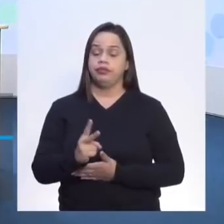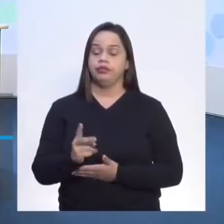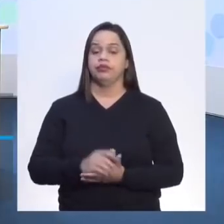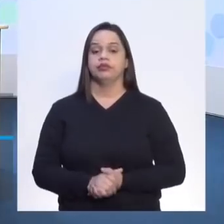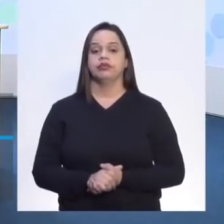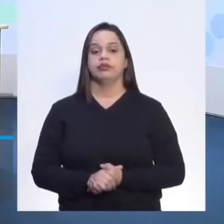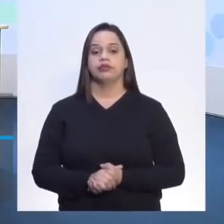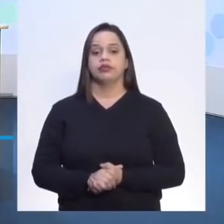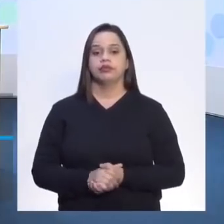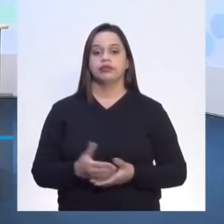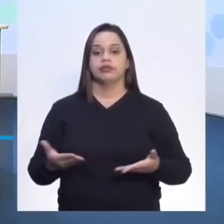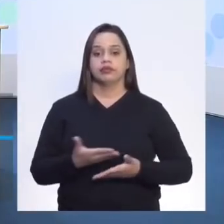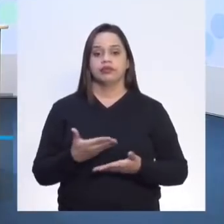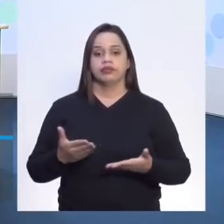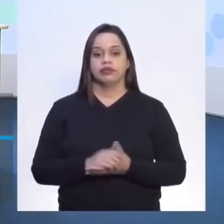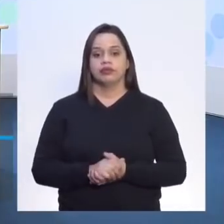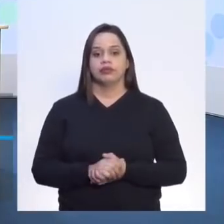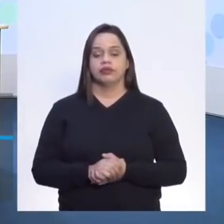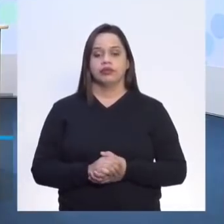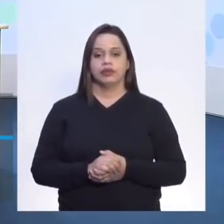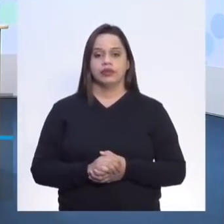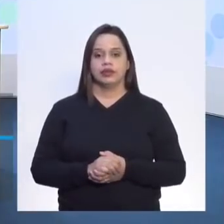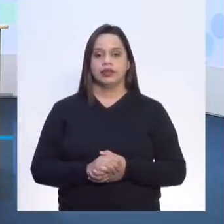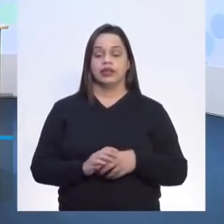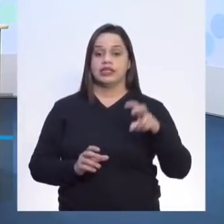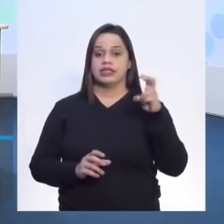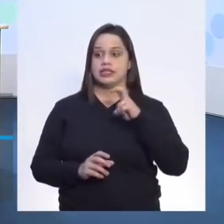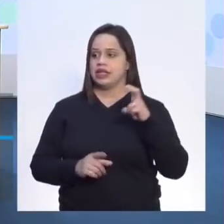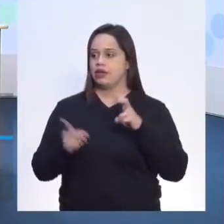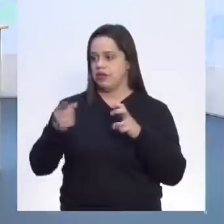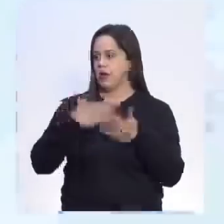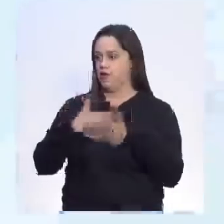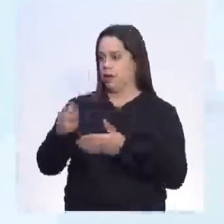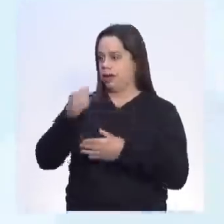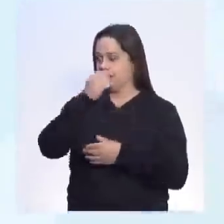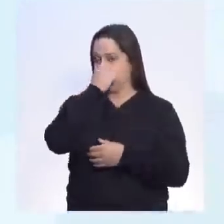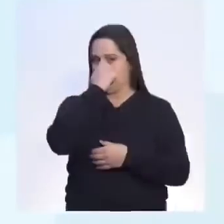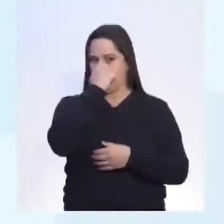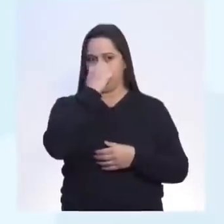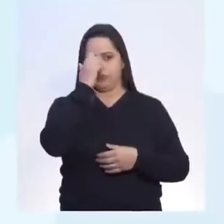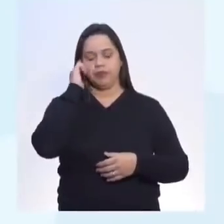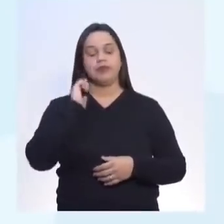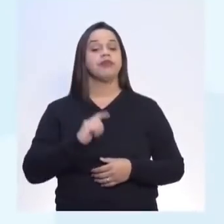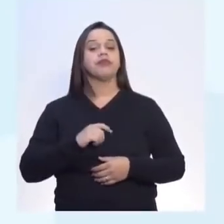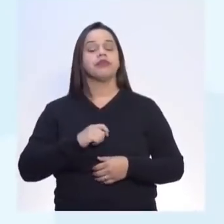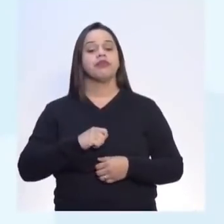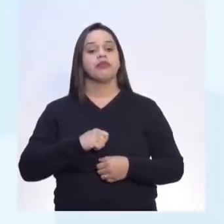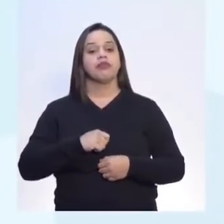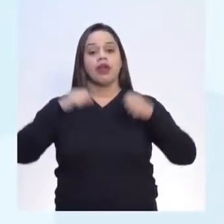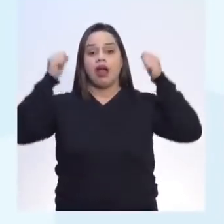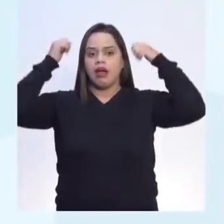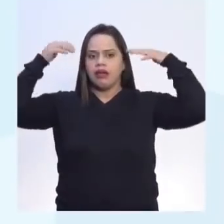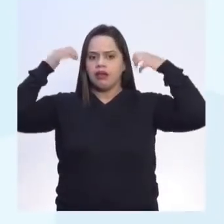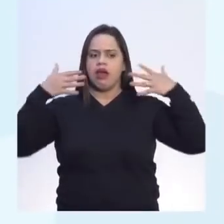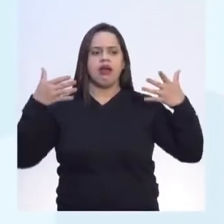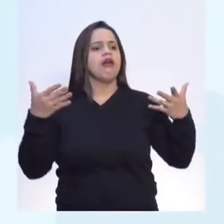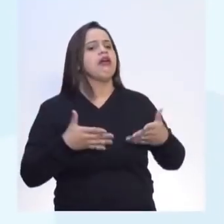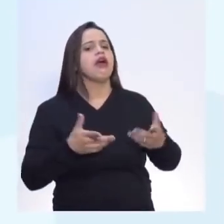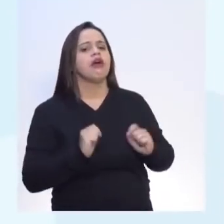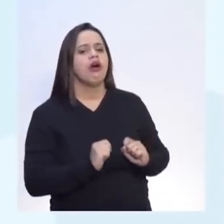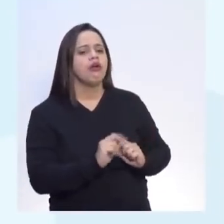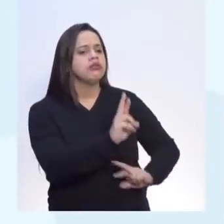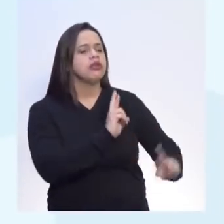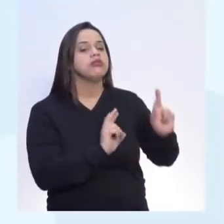fôlego, respirar agora. Cena 5, Andréia, você começa? Tá. Emília, e agora? Em vez de nos dar uma